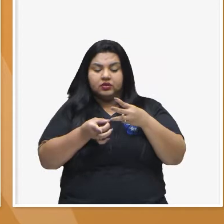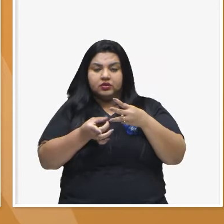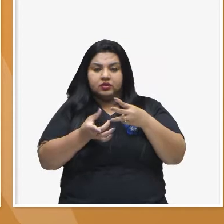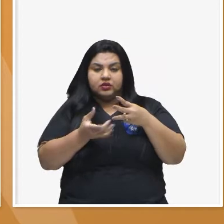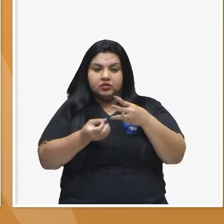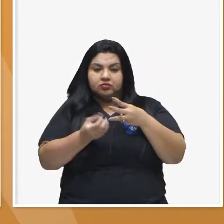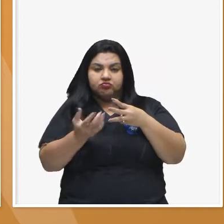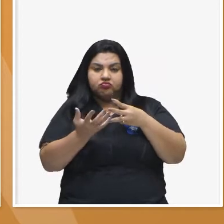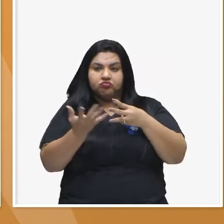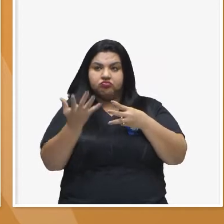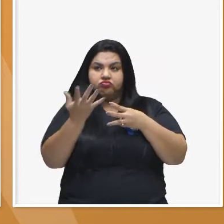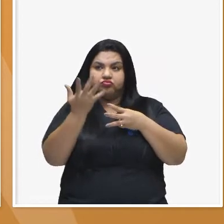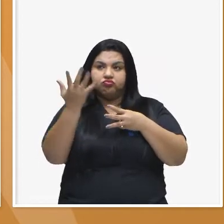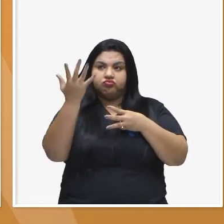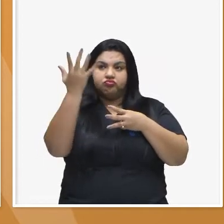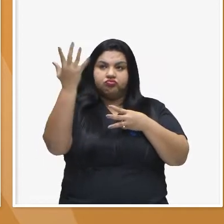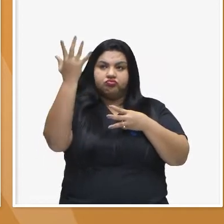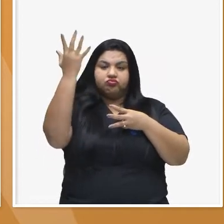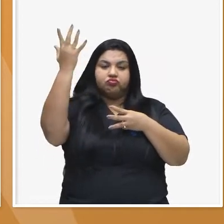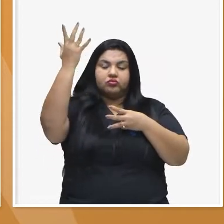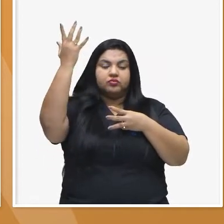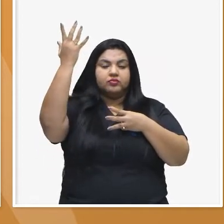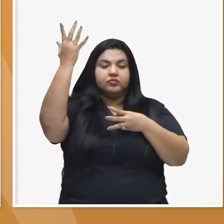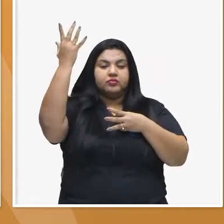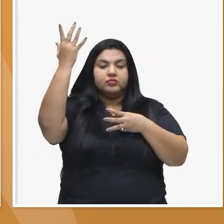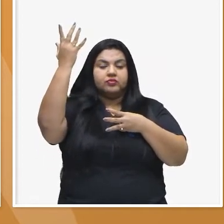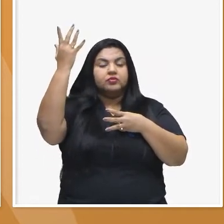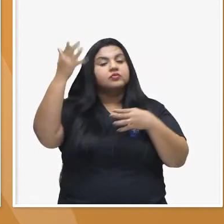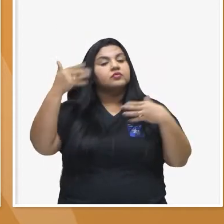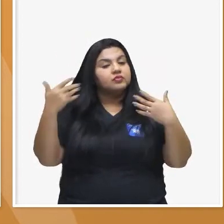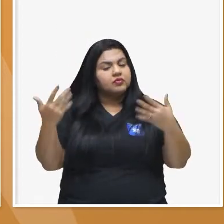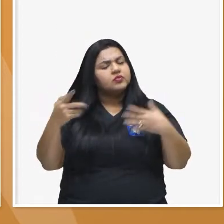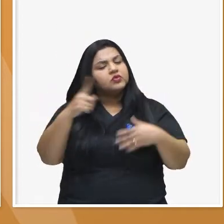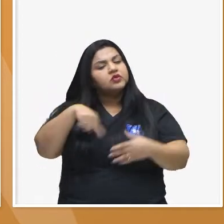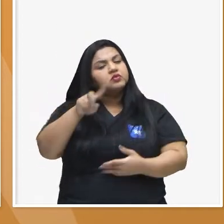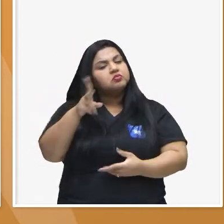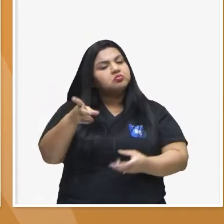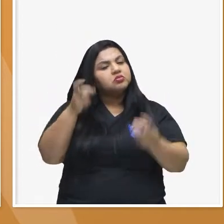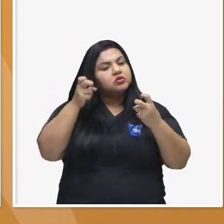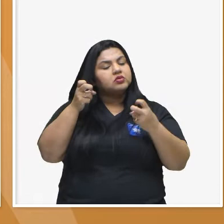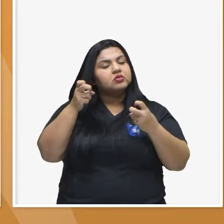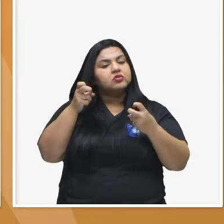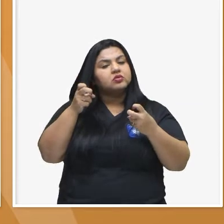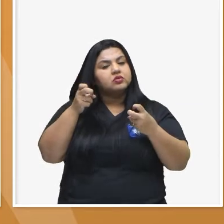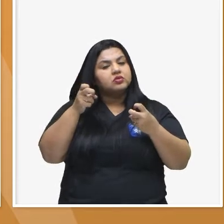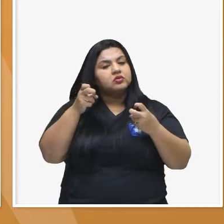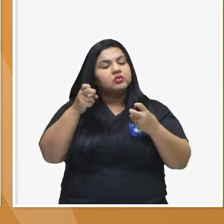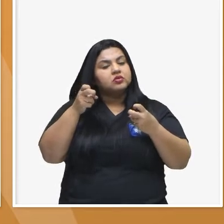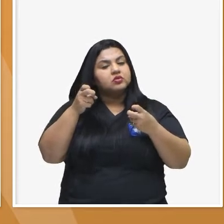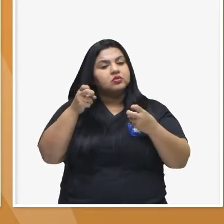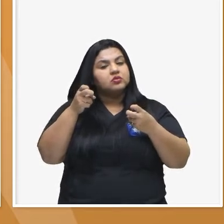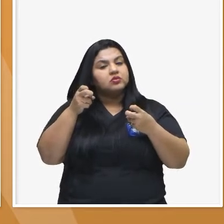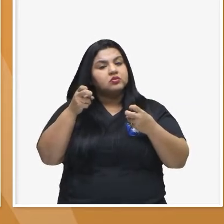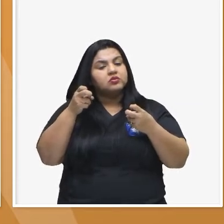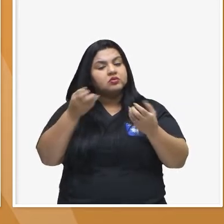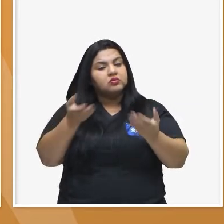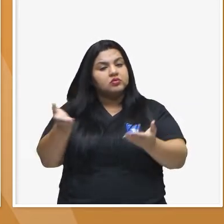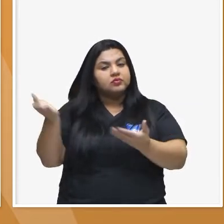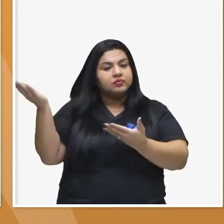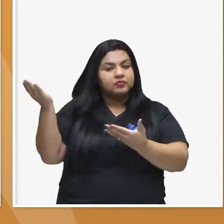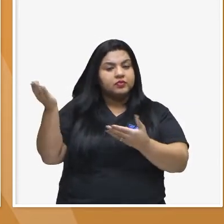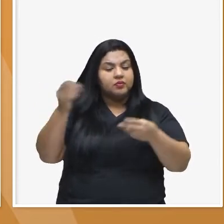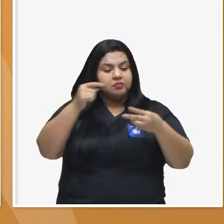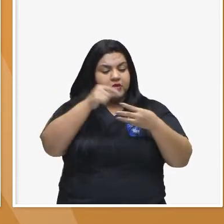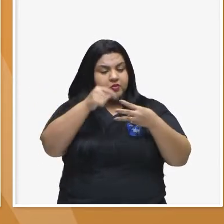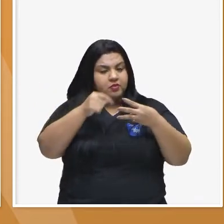planta. Não é? Então, você percebe aí, nessa contradição entre vida e morte,